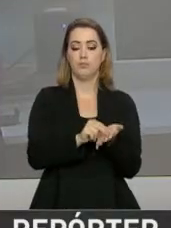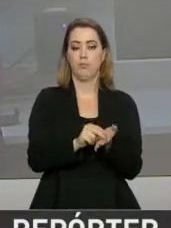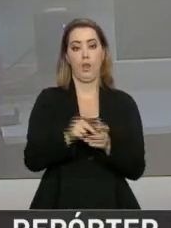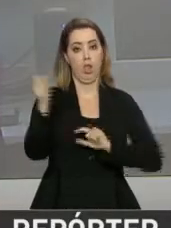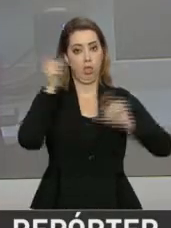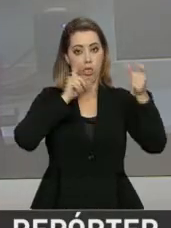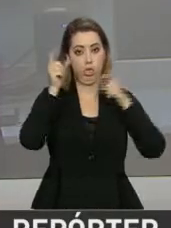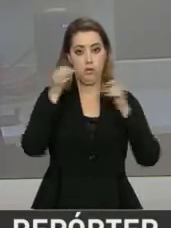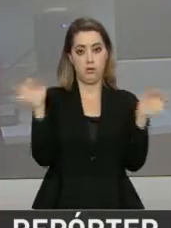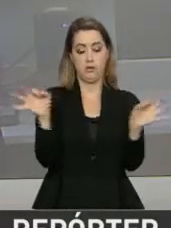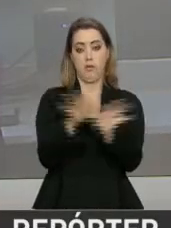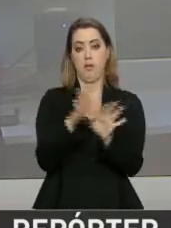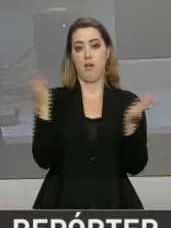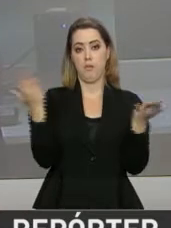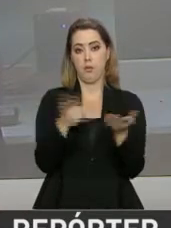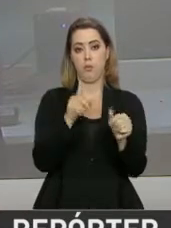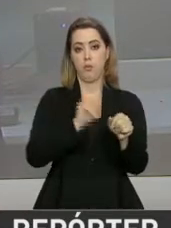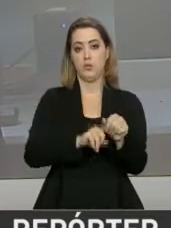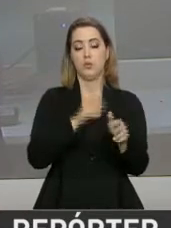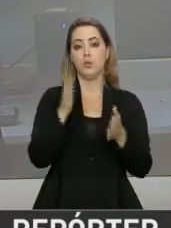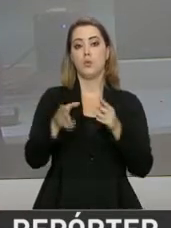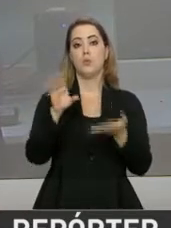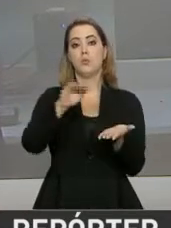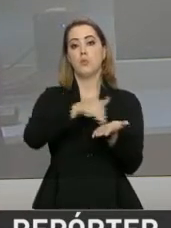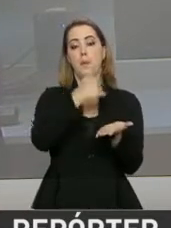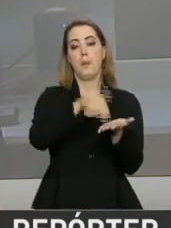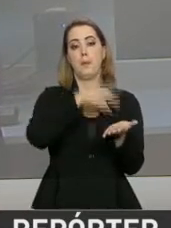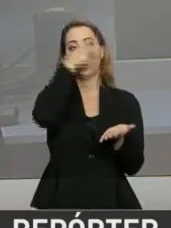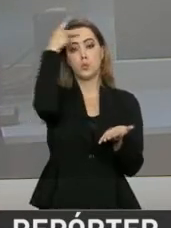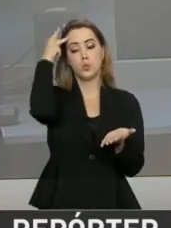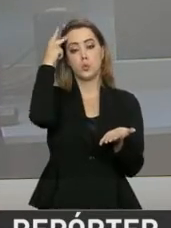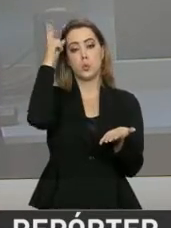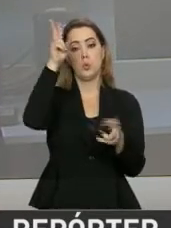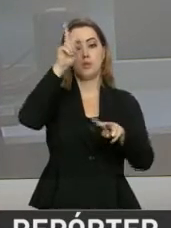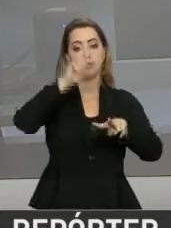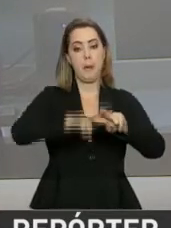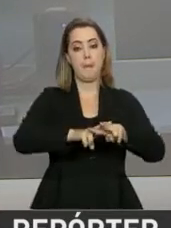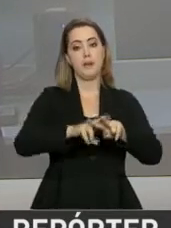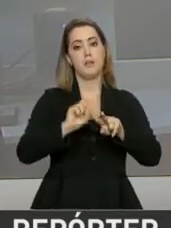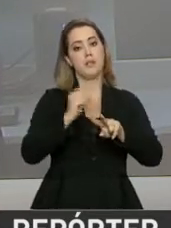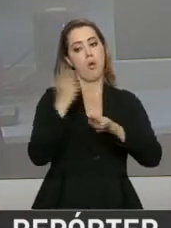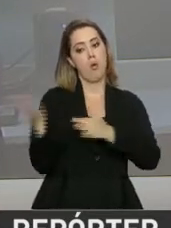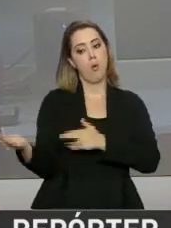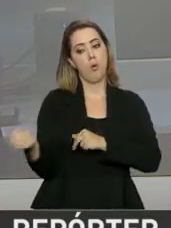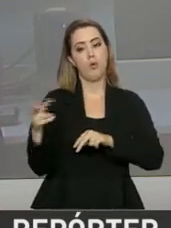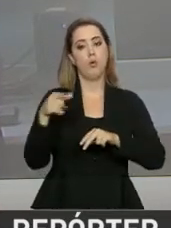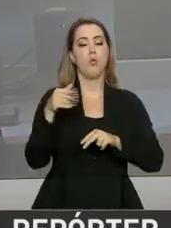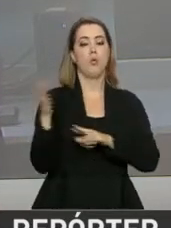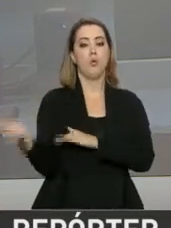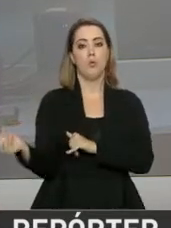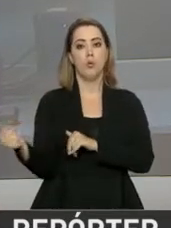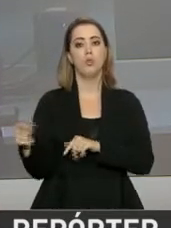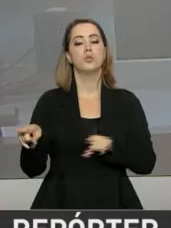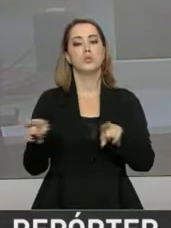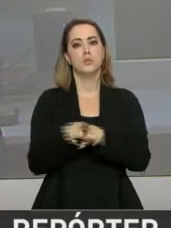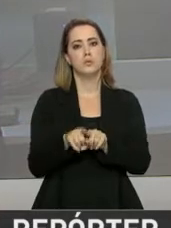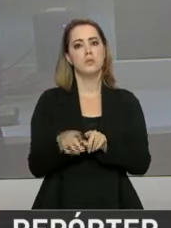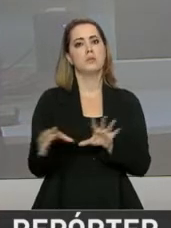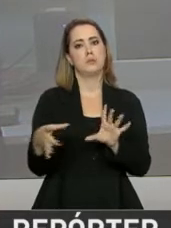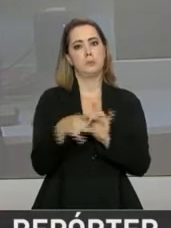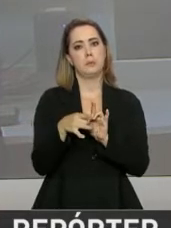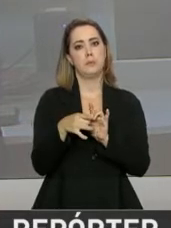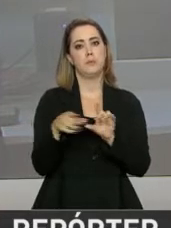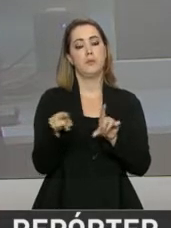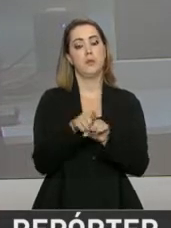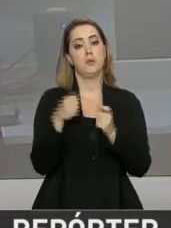termina hoje o prazo de inscrições para que presos e jovens sob medidas socioeducativas participem do enem os responsáveis pedagógicos